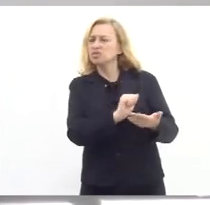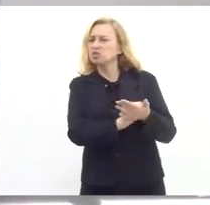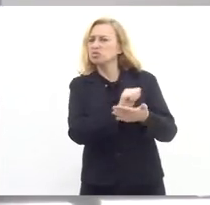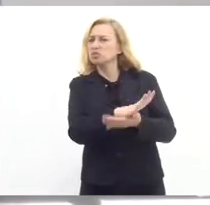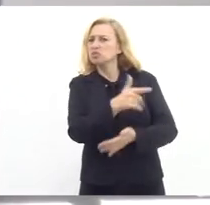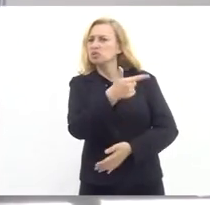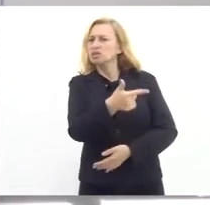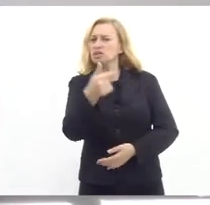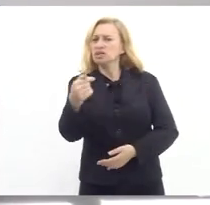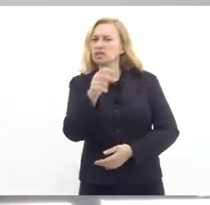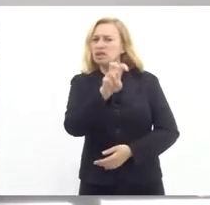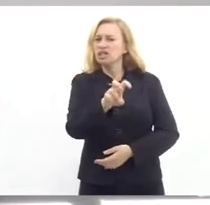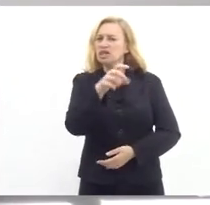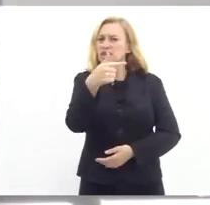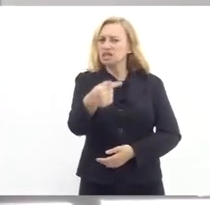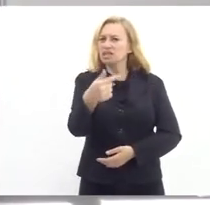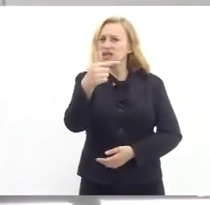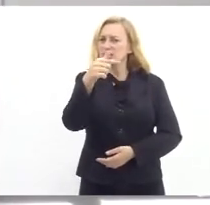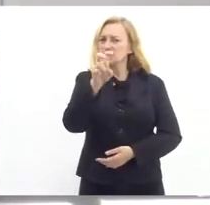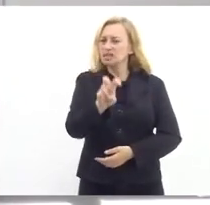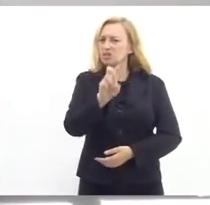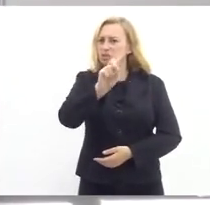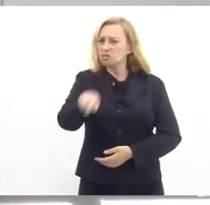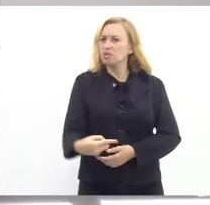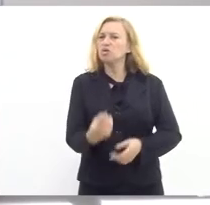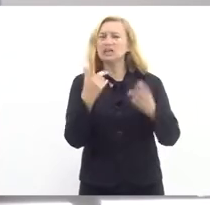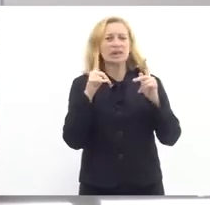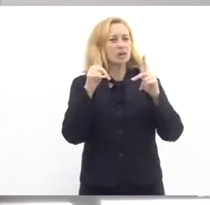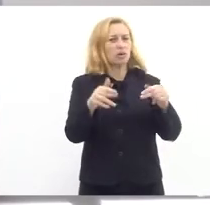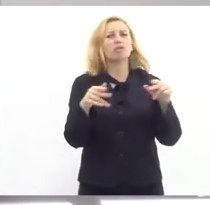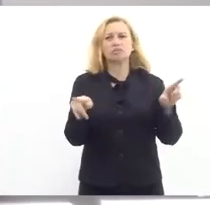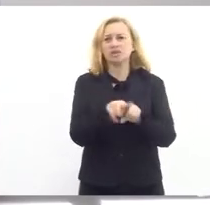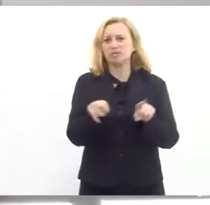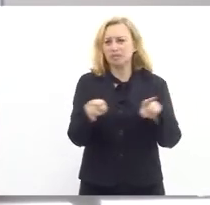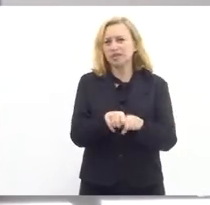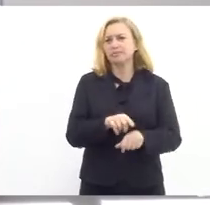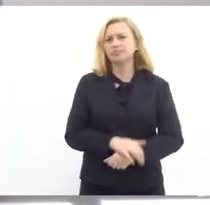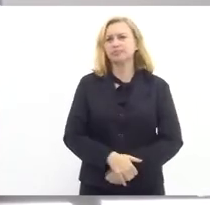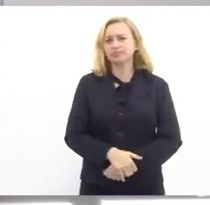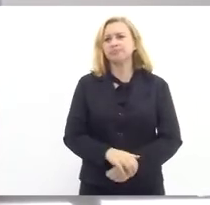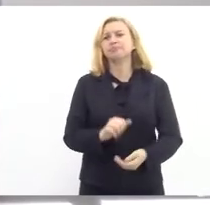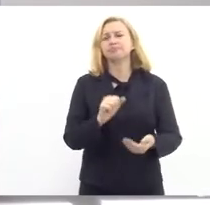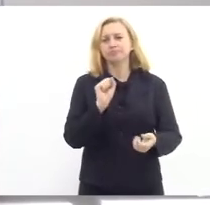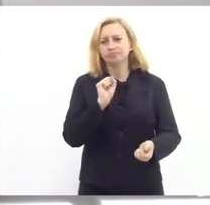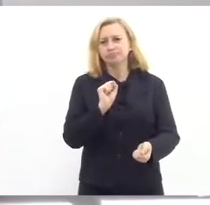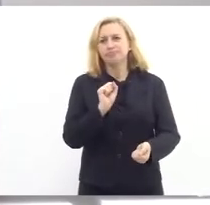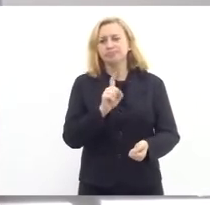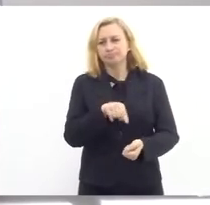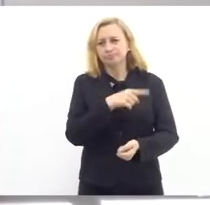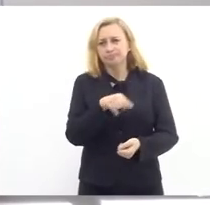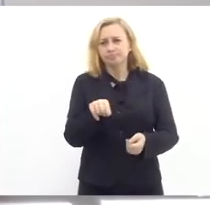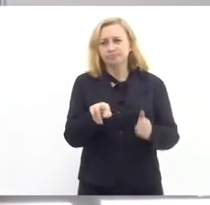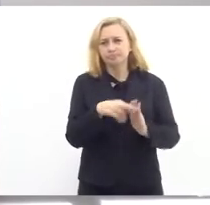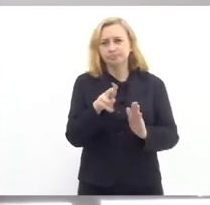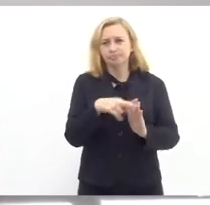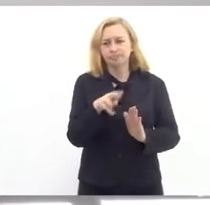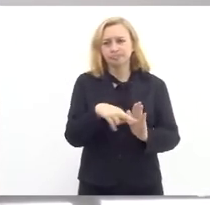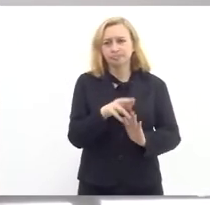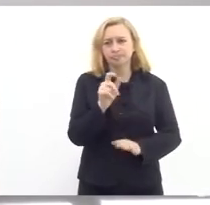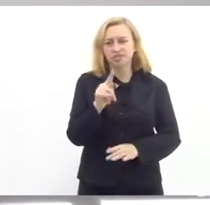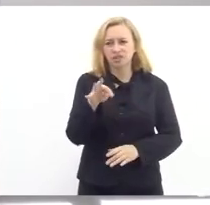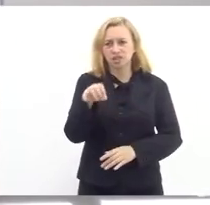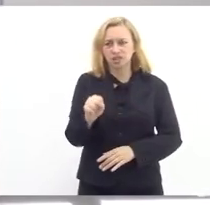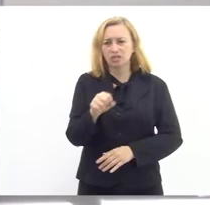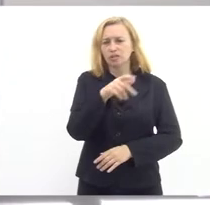de 575 mil, também a mesma coisa, suspensa em razão da resolução Getransp